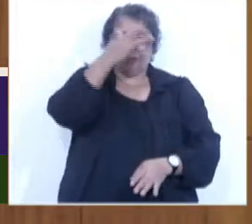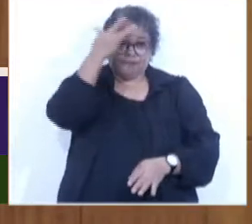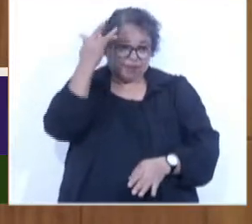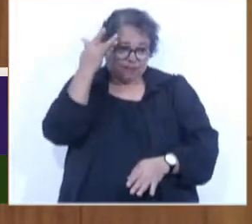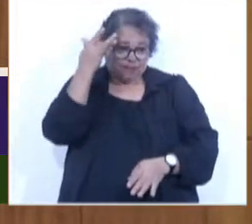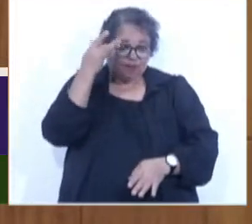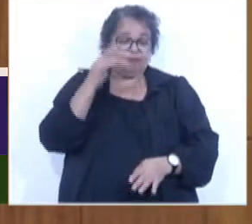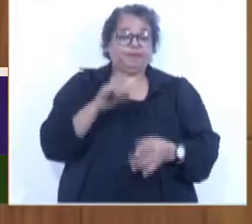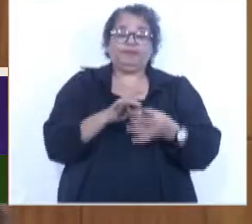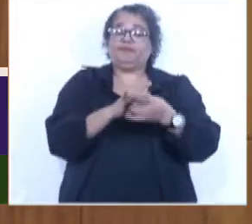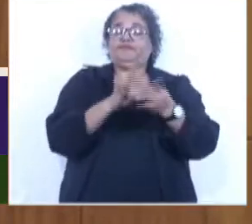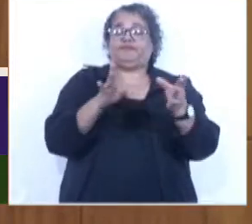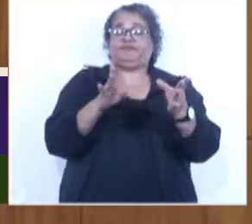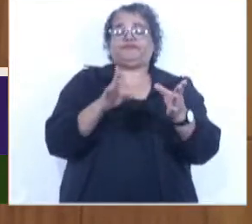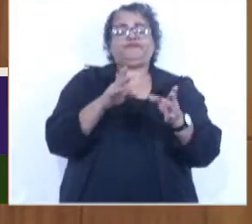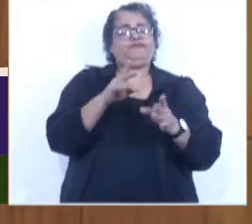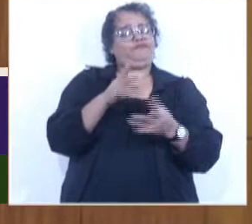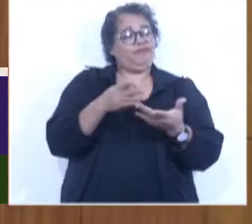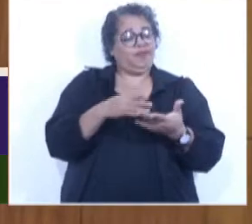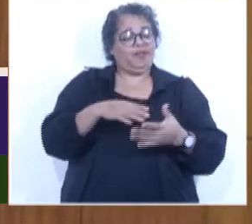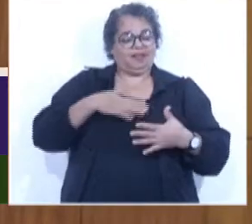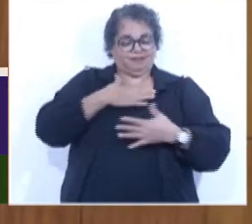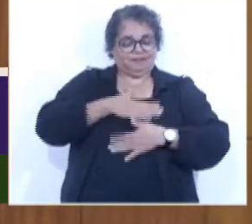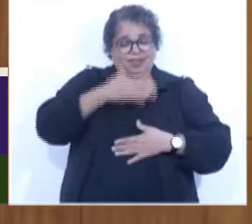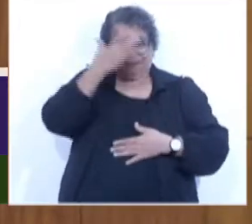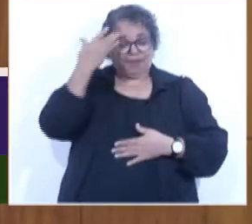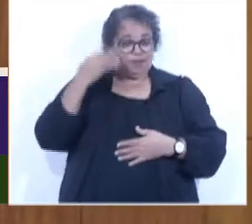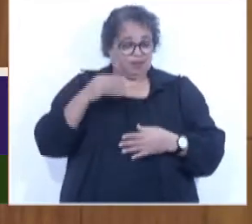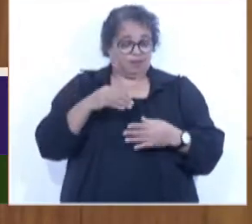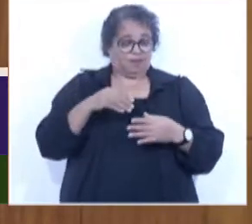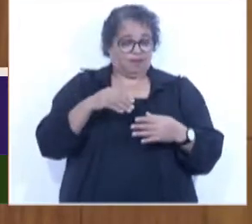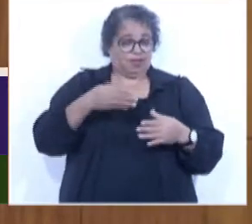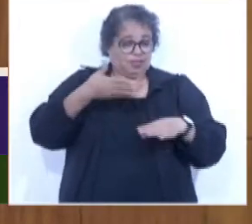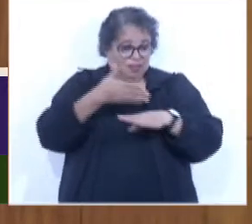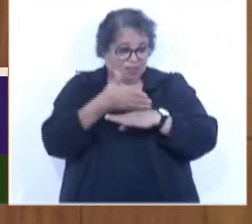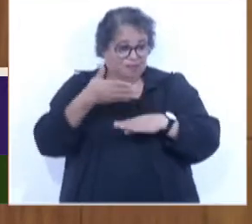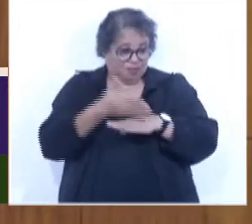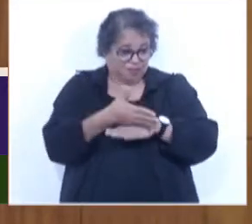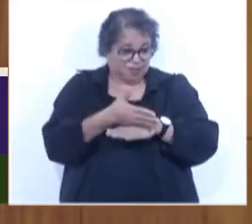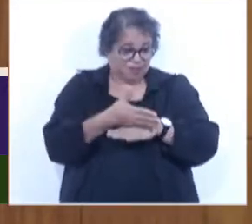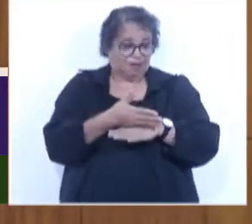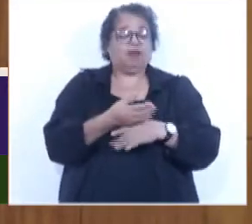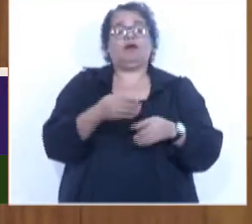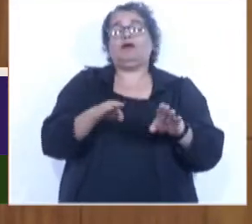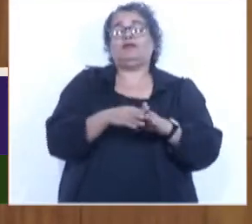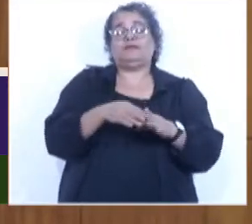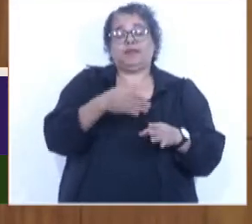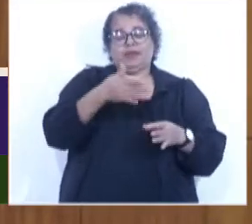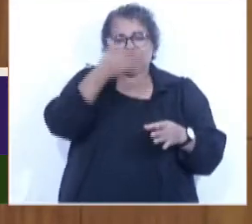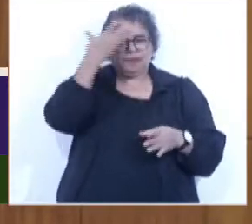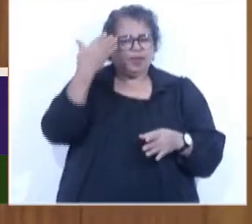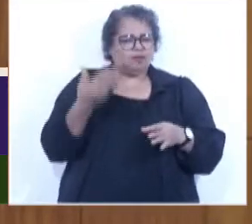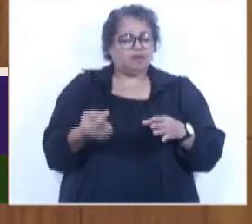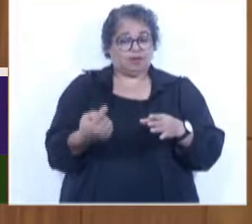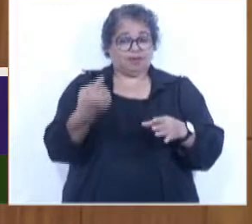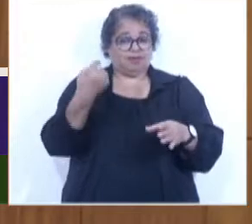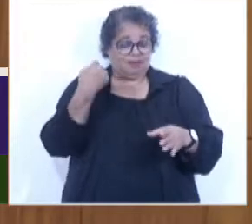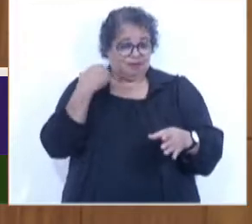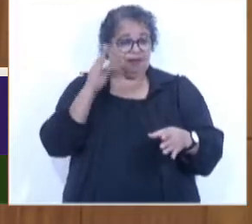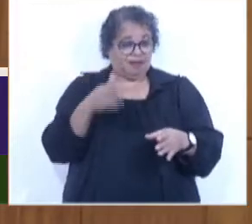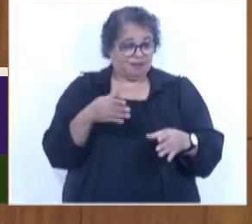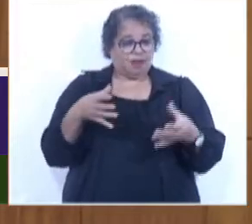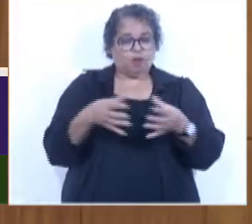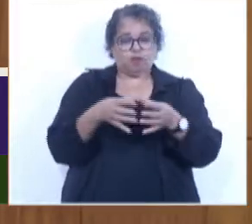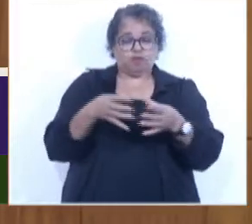para quem está de fora para quem tá dentro atletas que hoje ex-atletas que hoje fazem parte das